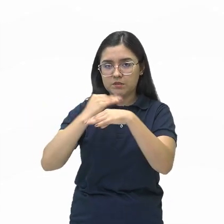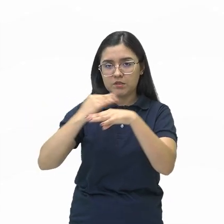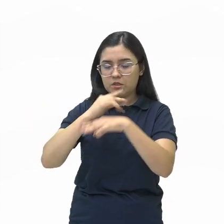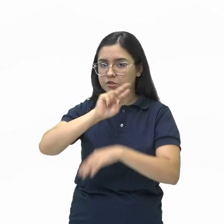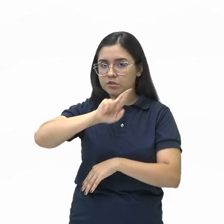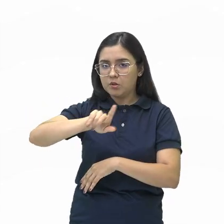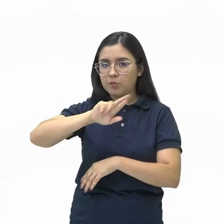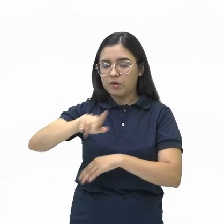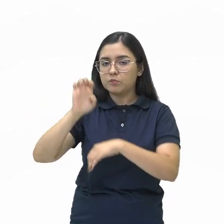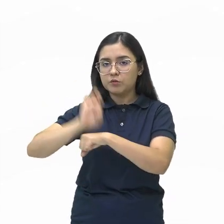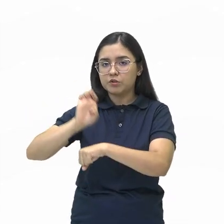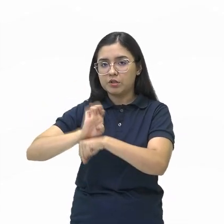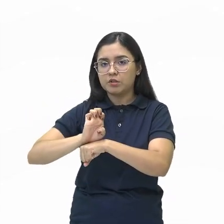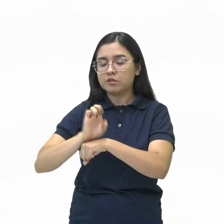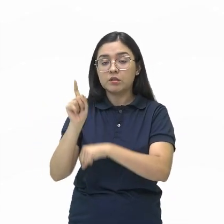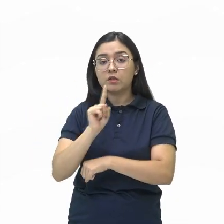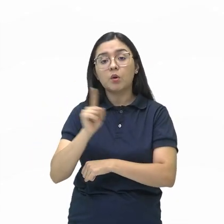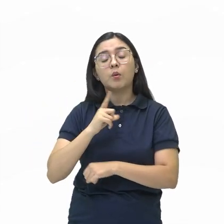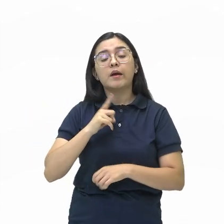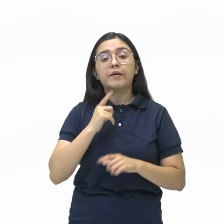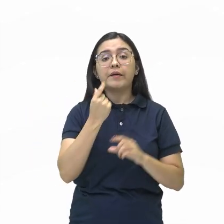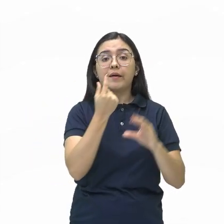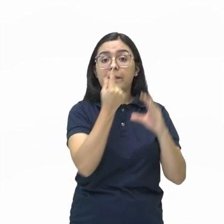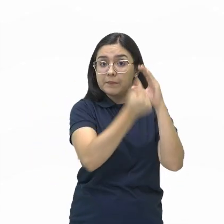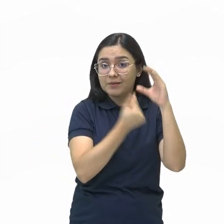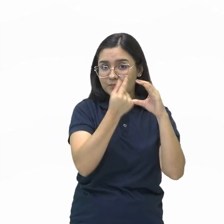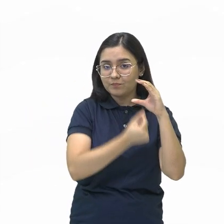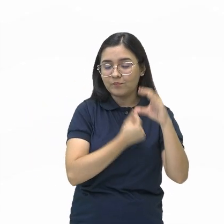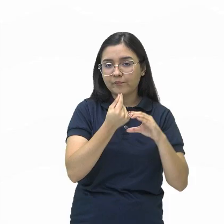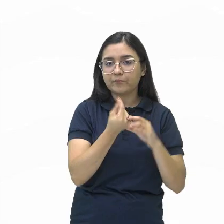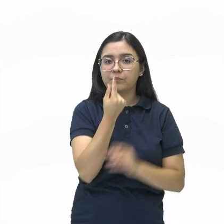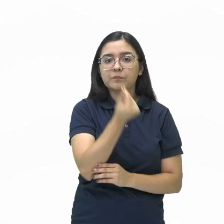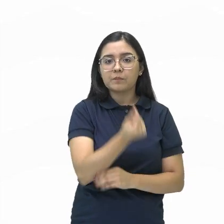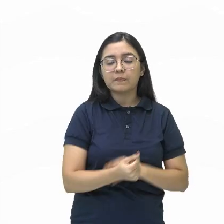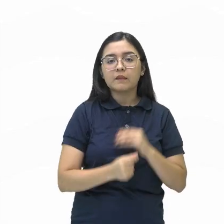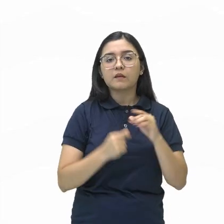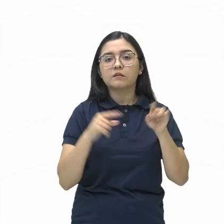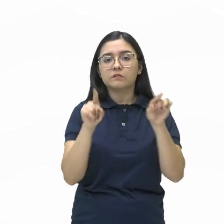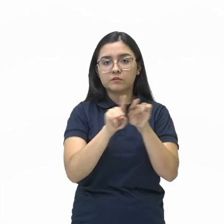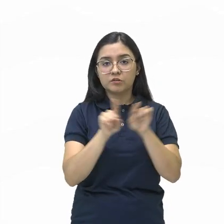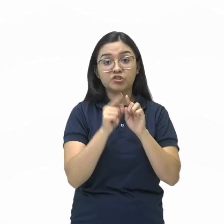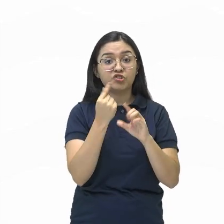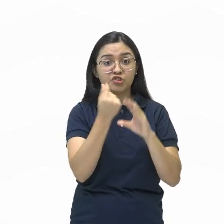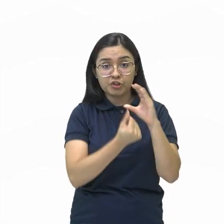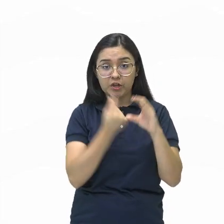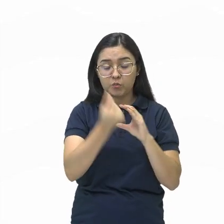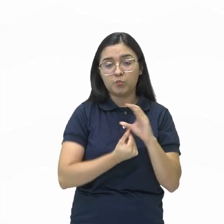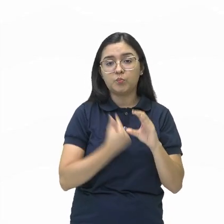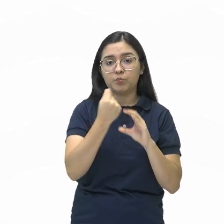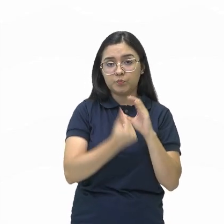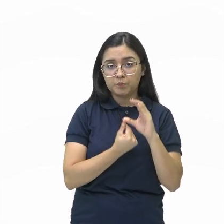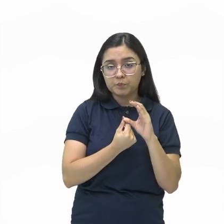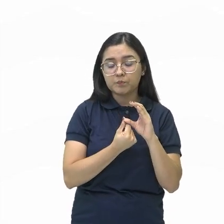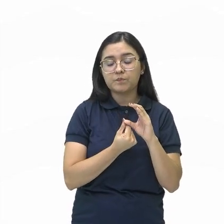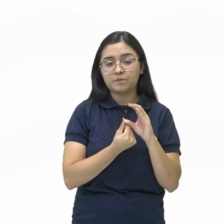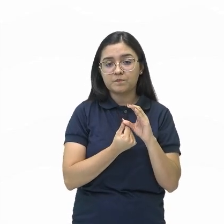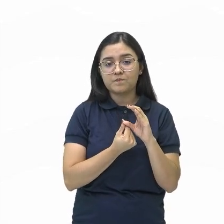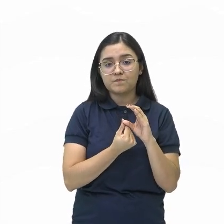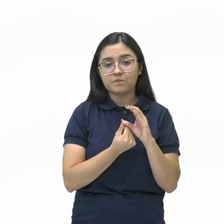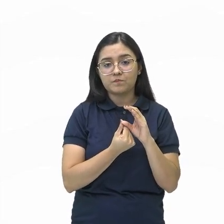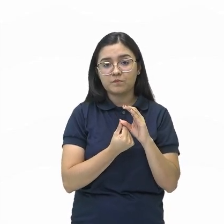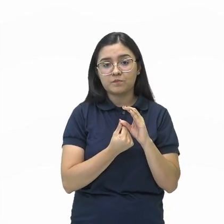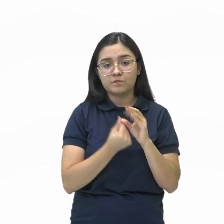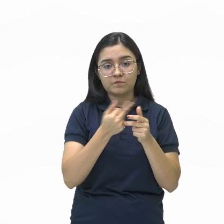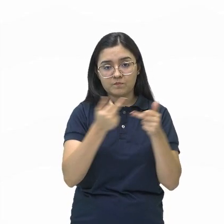de um estado, né? Nós estamos falando de capital aqui enquanto dinheiro, enquanto posse,